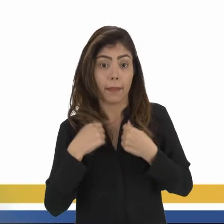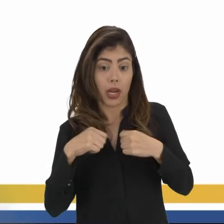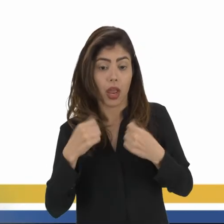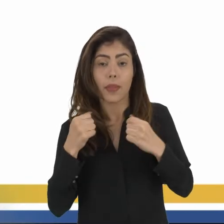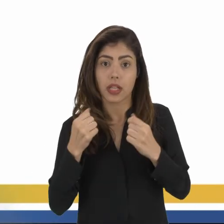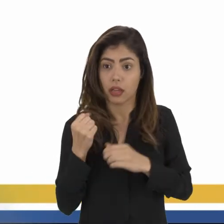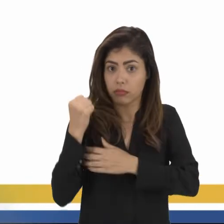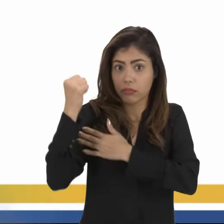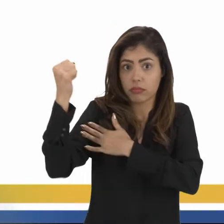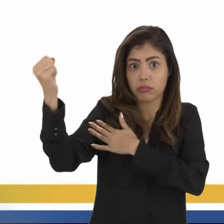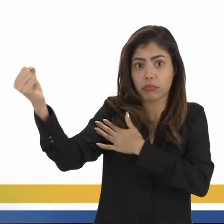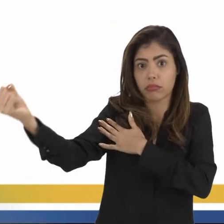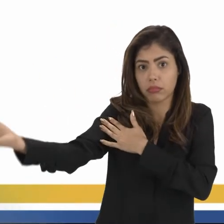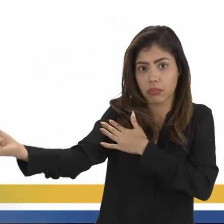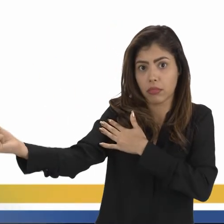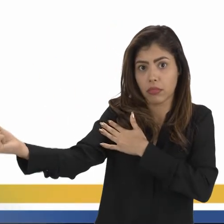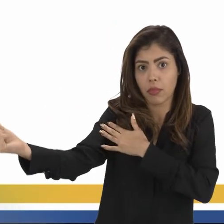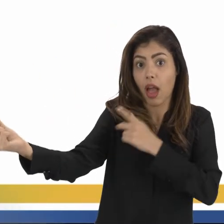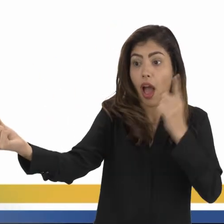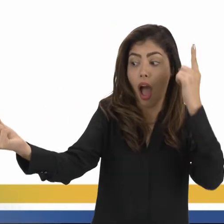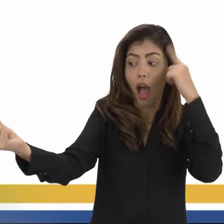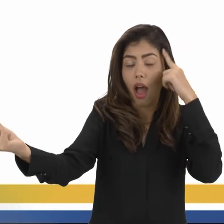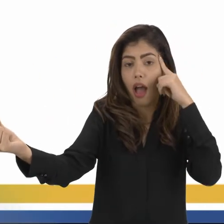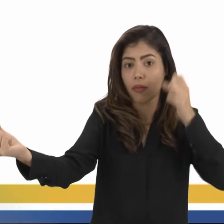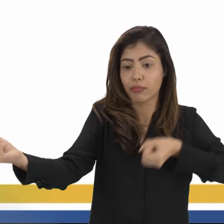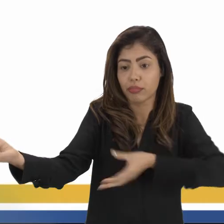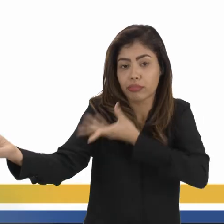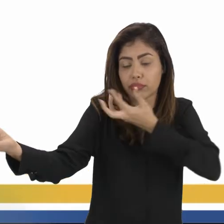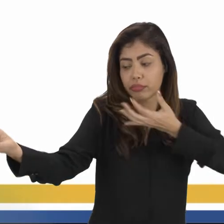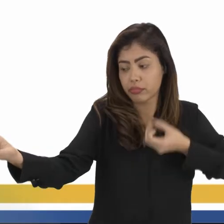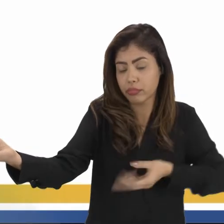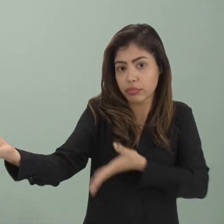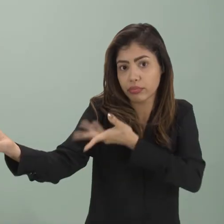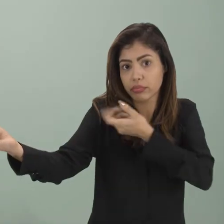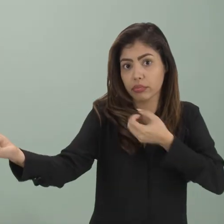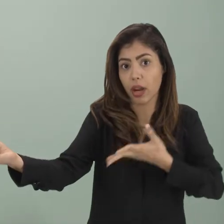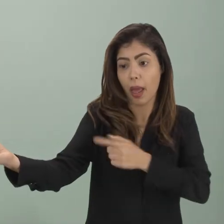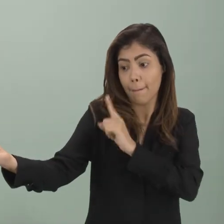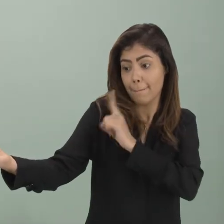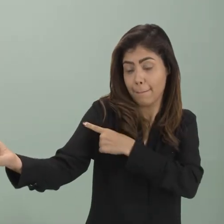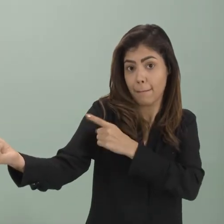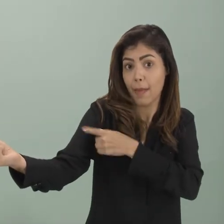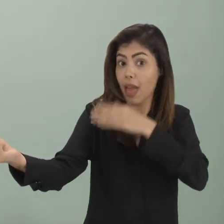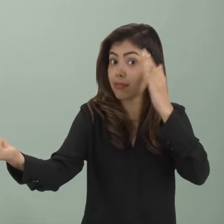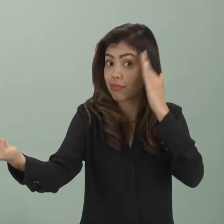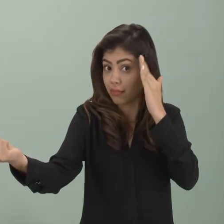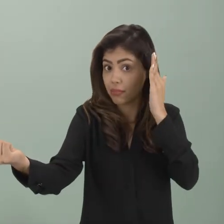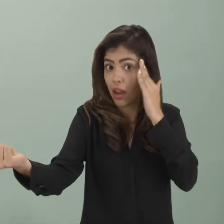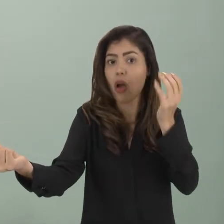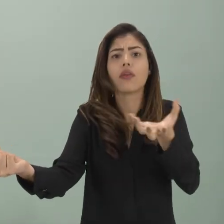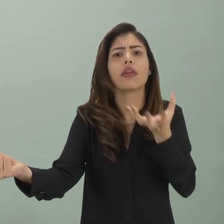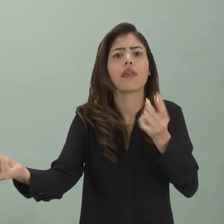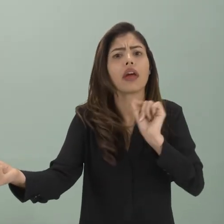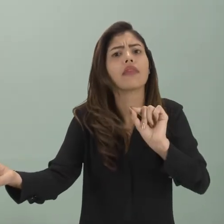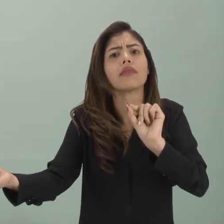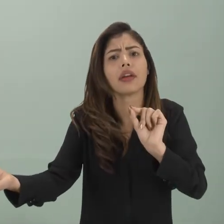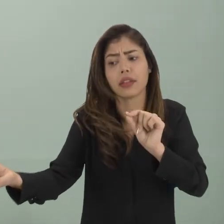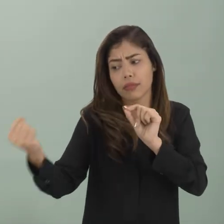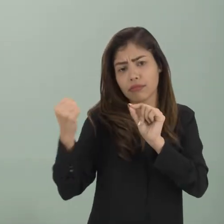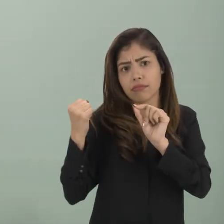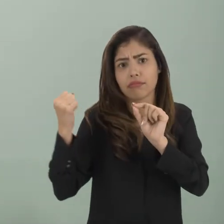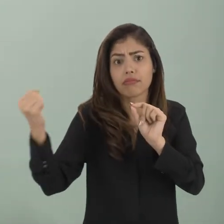esticar o meu braço, eu preciso mandar um comando cerebral para que o meu músculo entenda que eu quero fazer esse